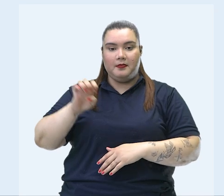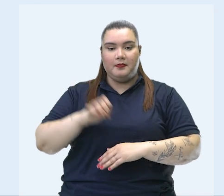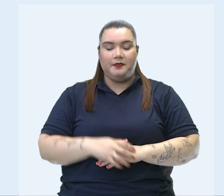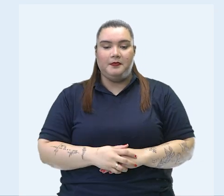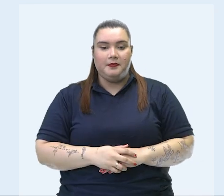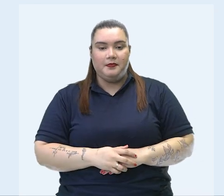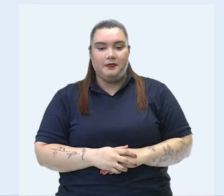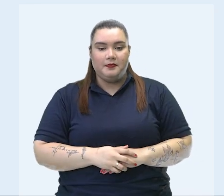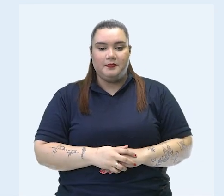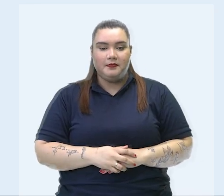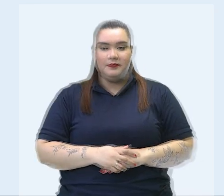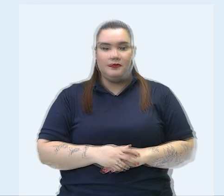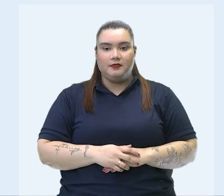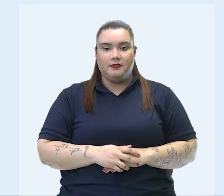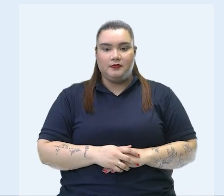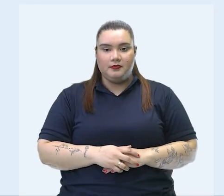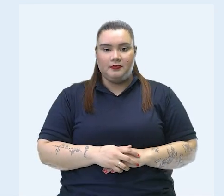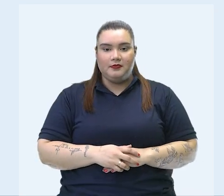pés.